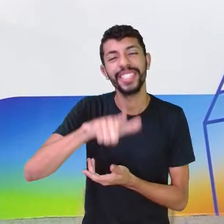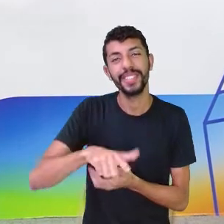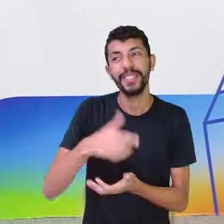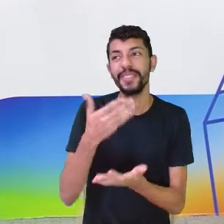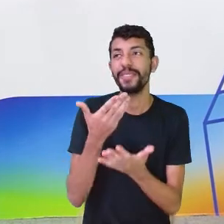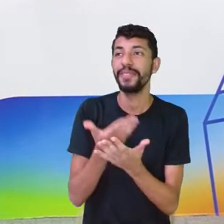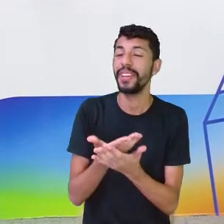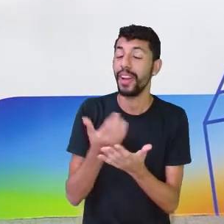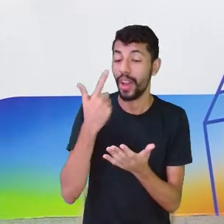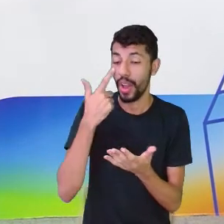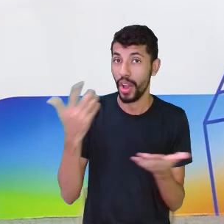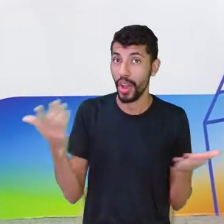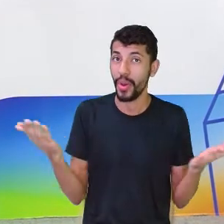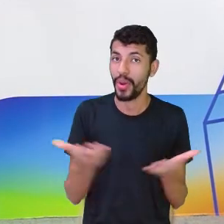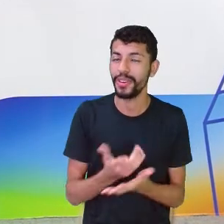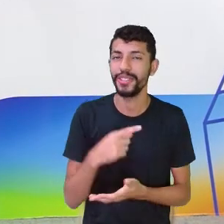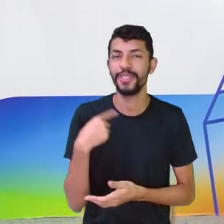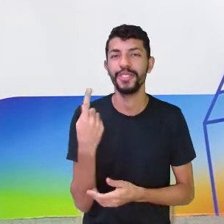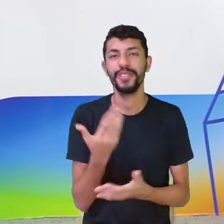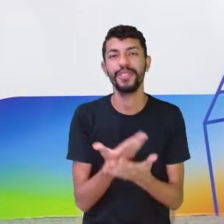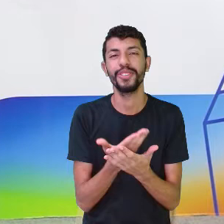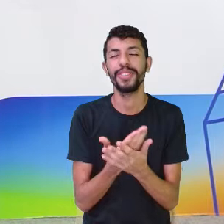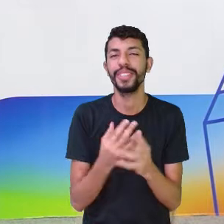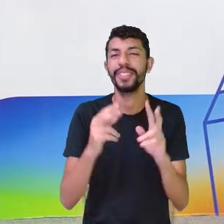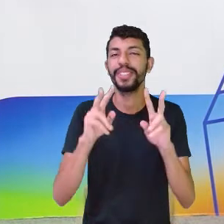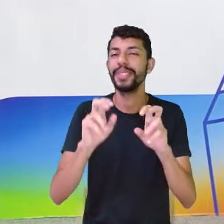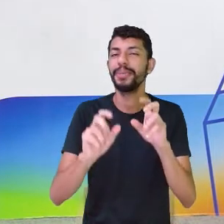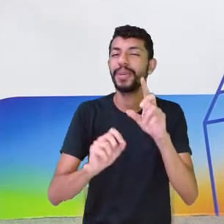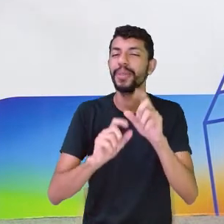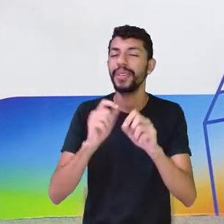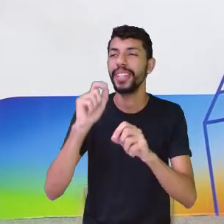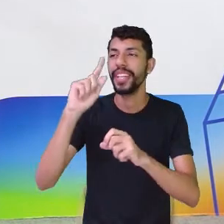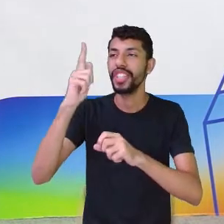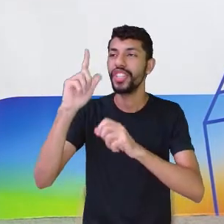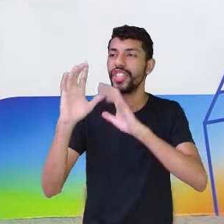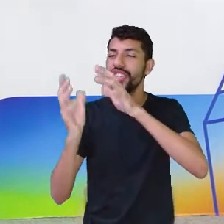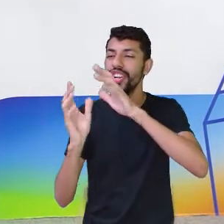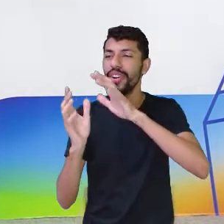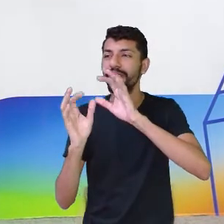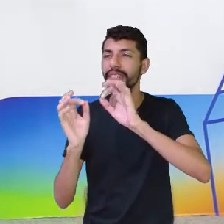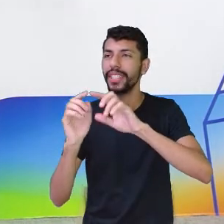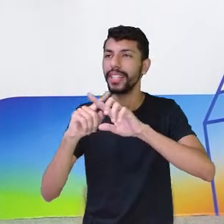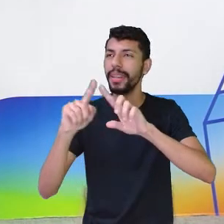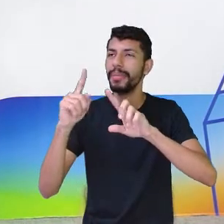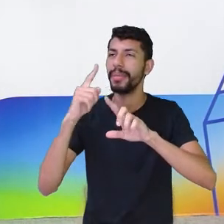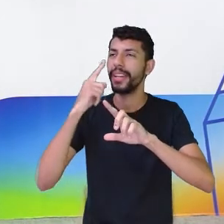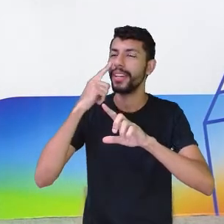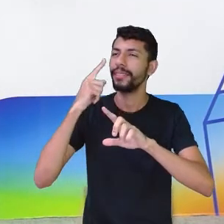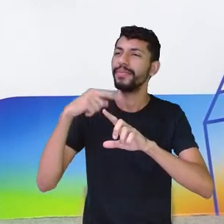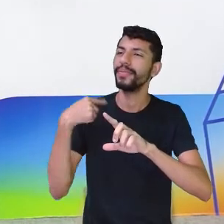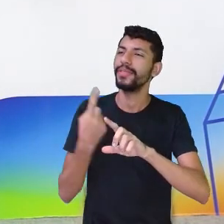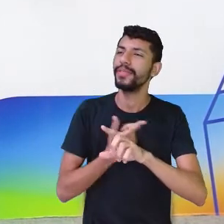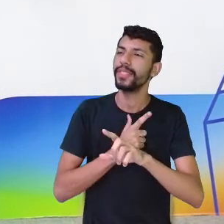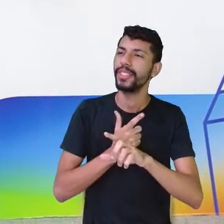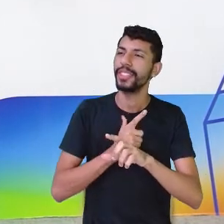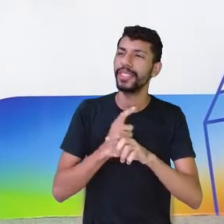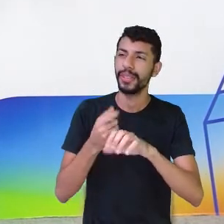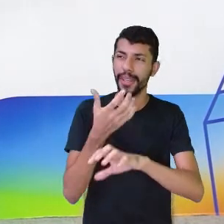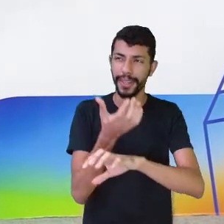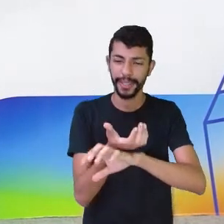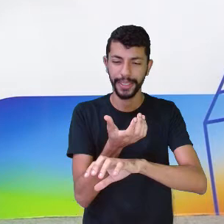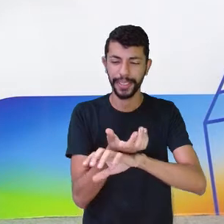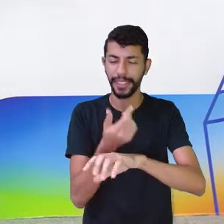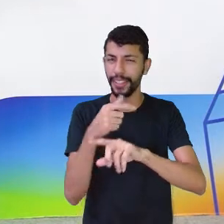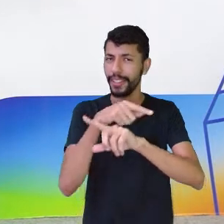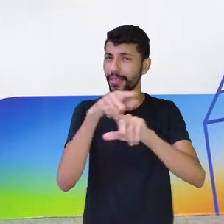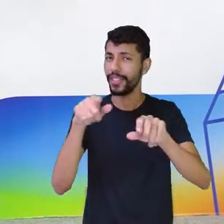aula e hoje nós iremos conversar sobre geografia. Mas tenhas aí o nosso componente curricular, o tema da aula